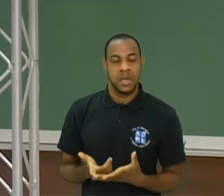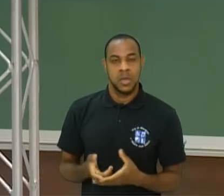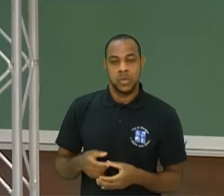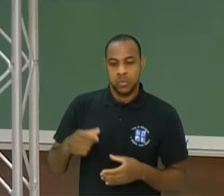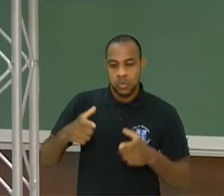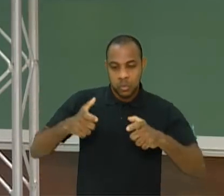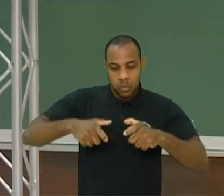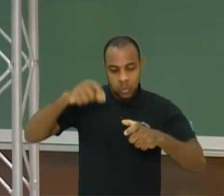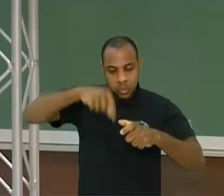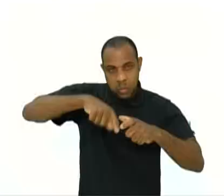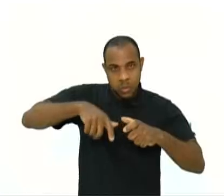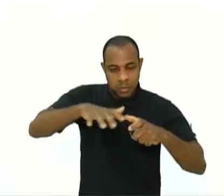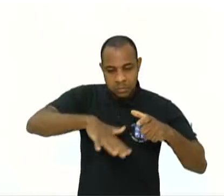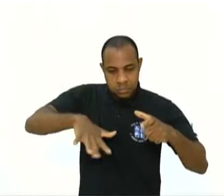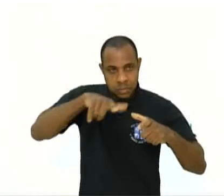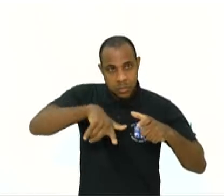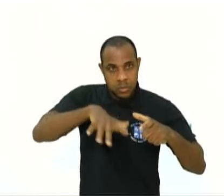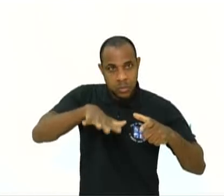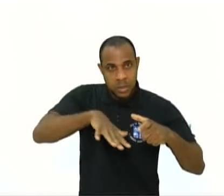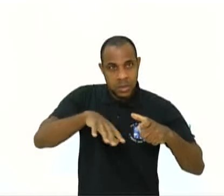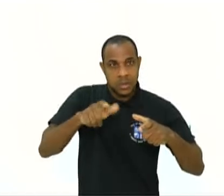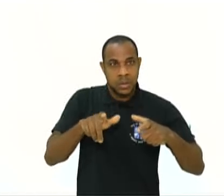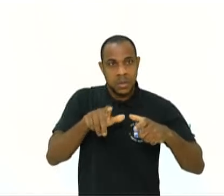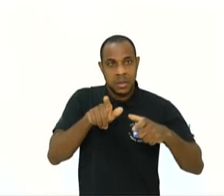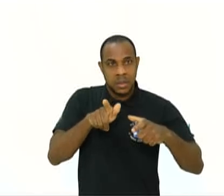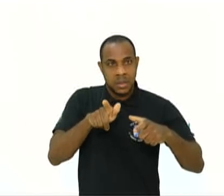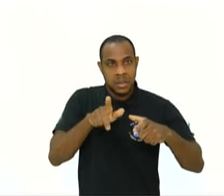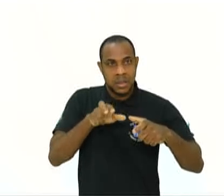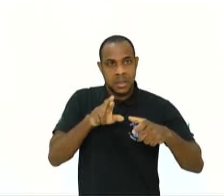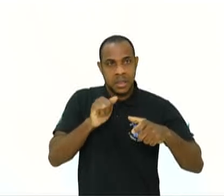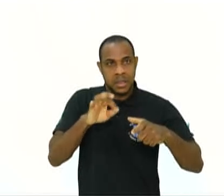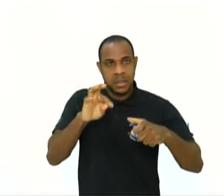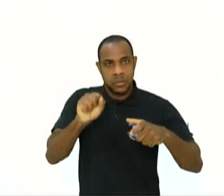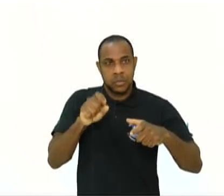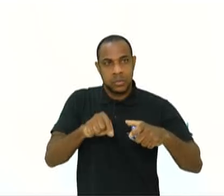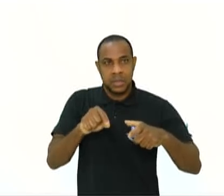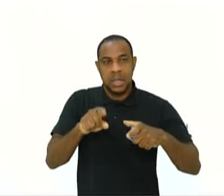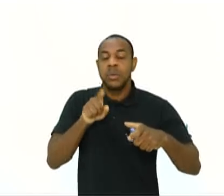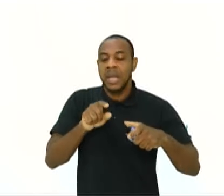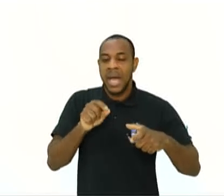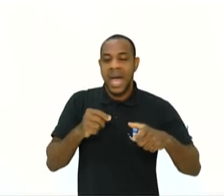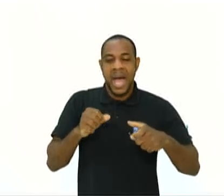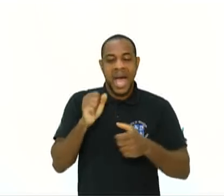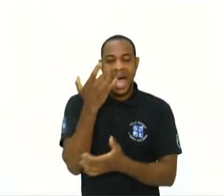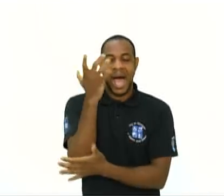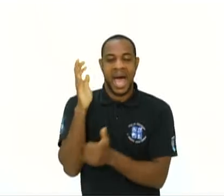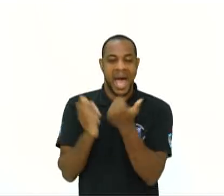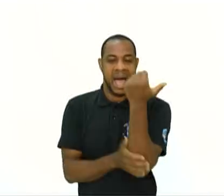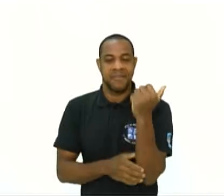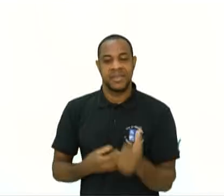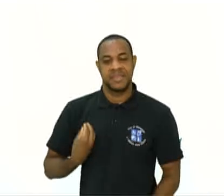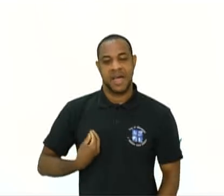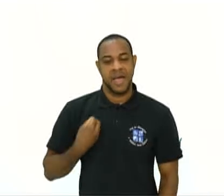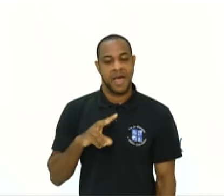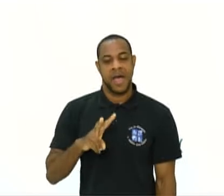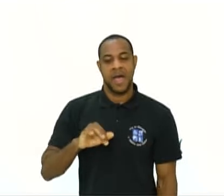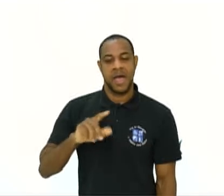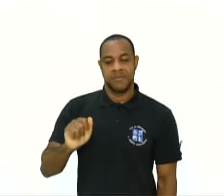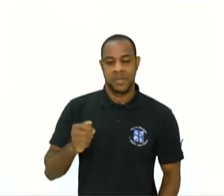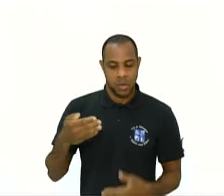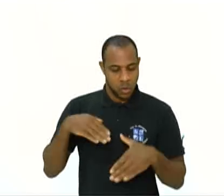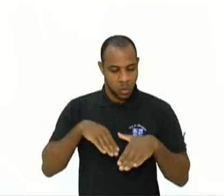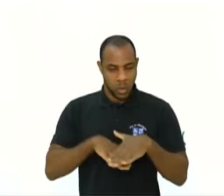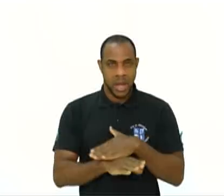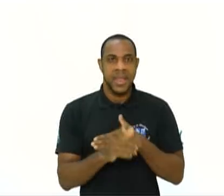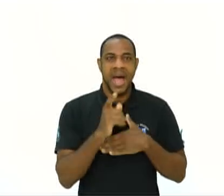árvore a ser citada, né, por seres espirituais, a árvore da vida, por guardar água,